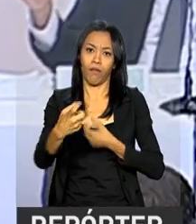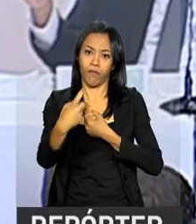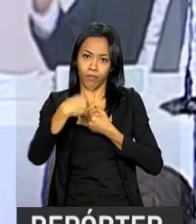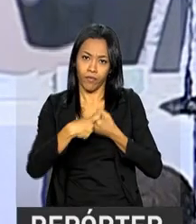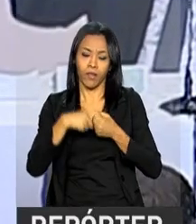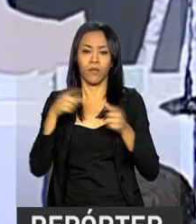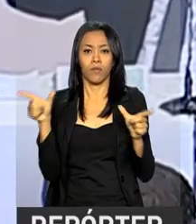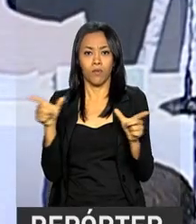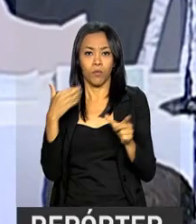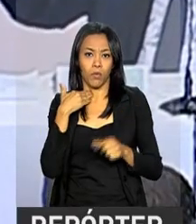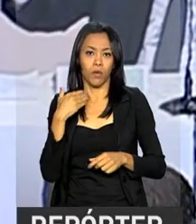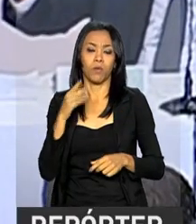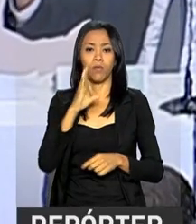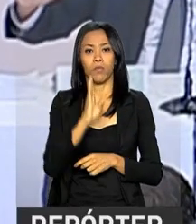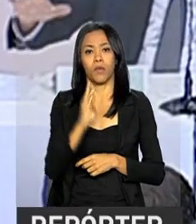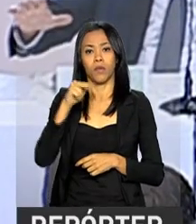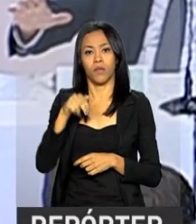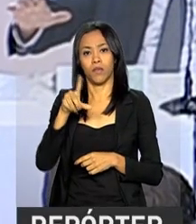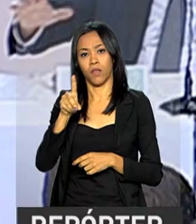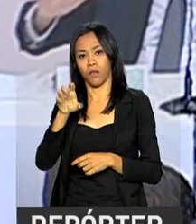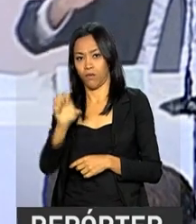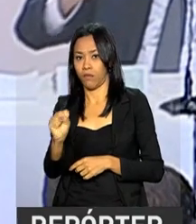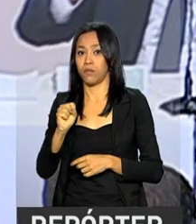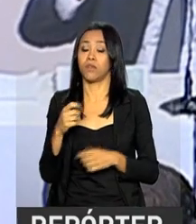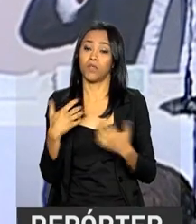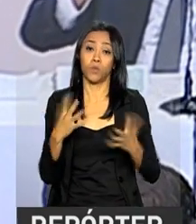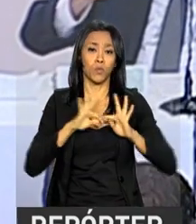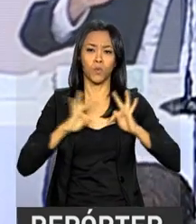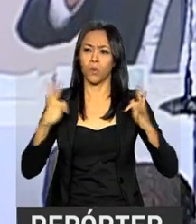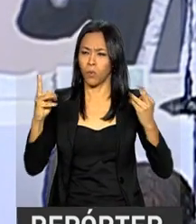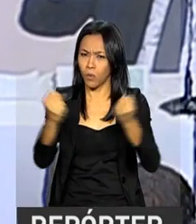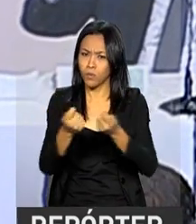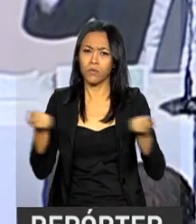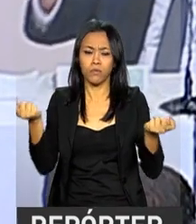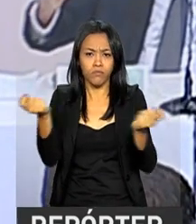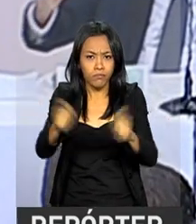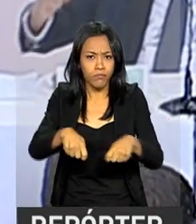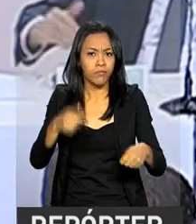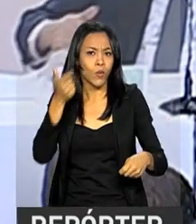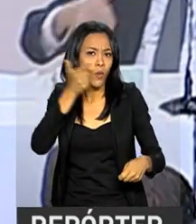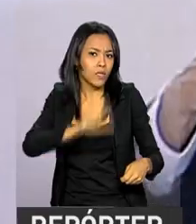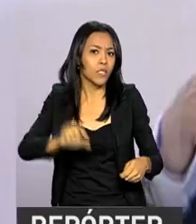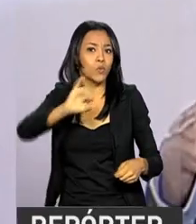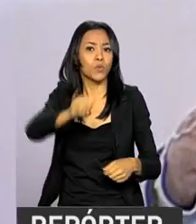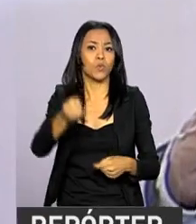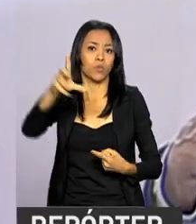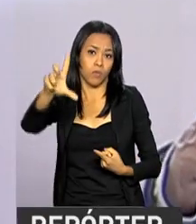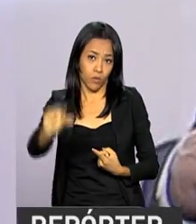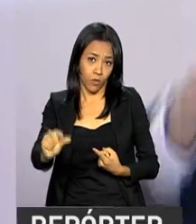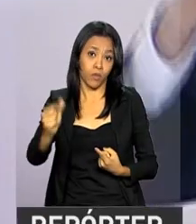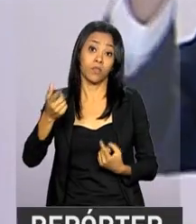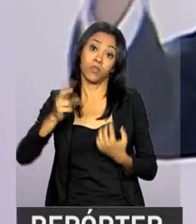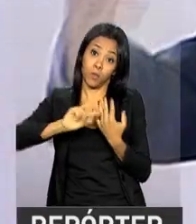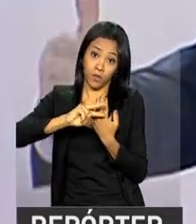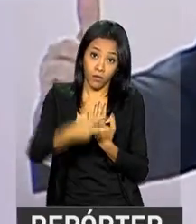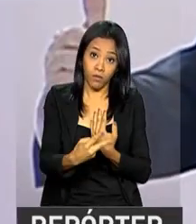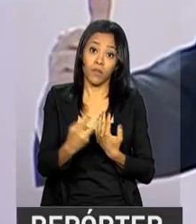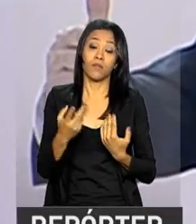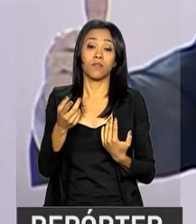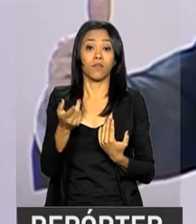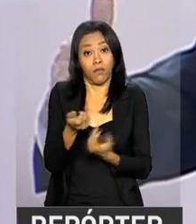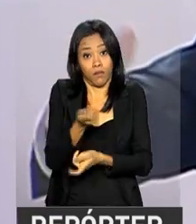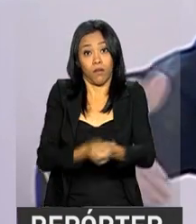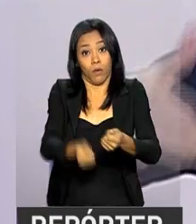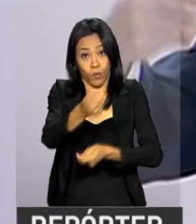idéia todos poderem ter acesso a juros menores em consequência a